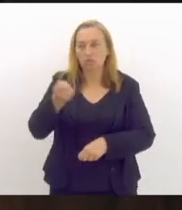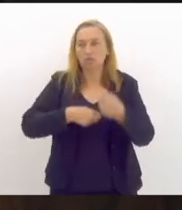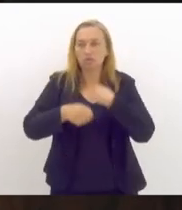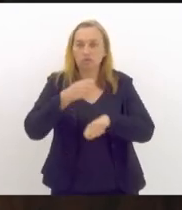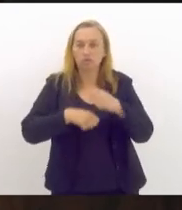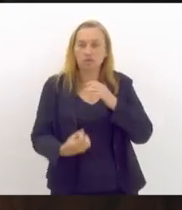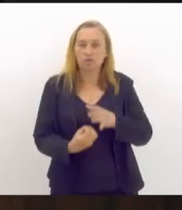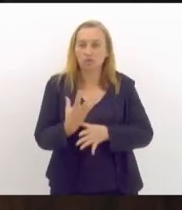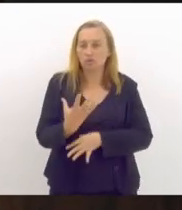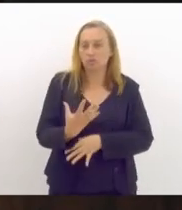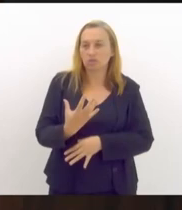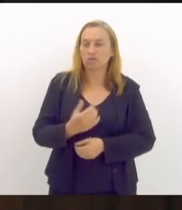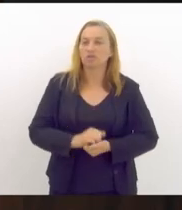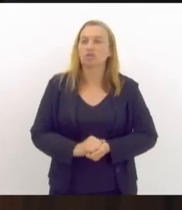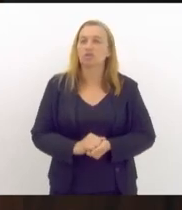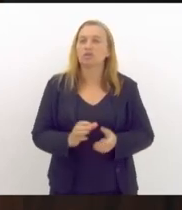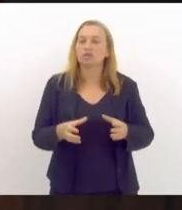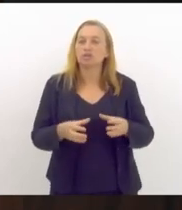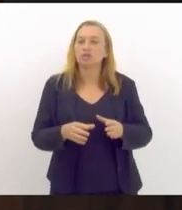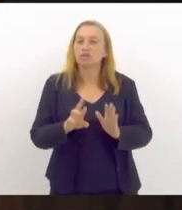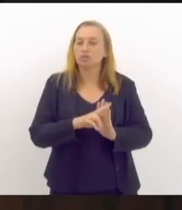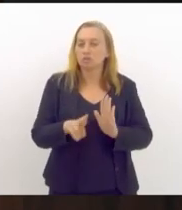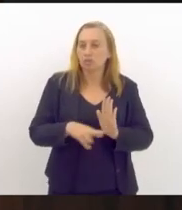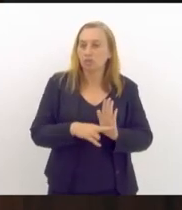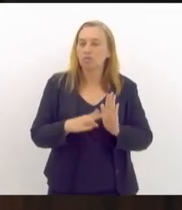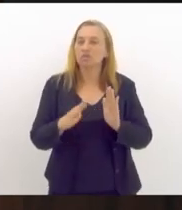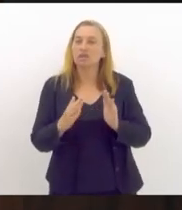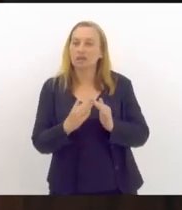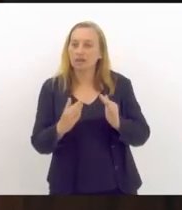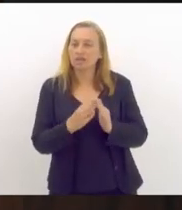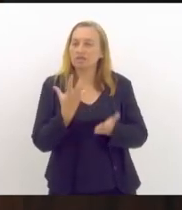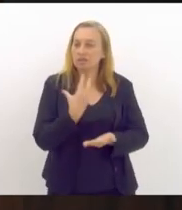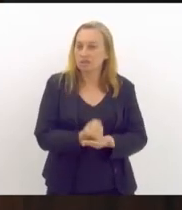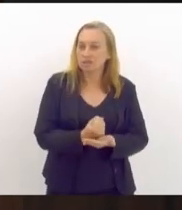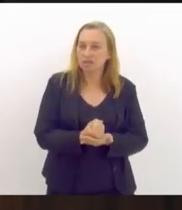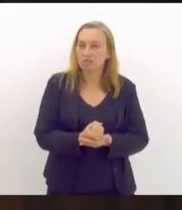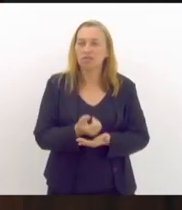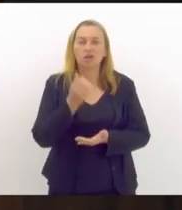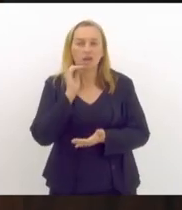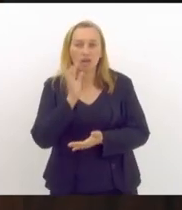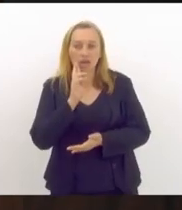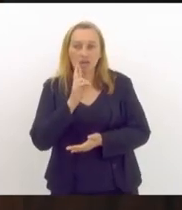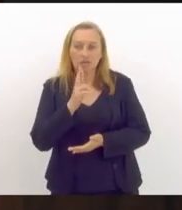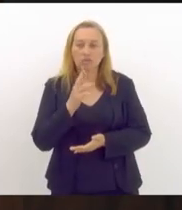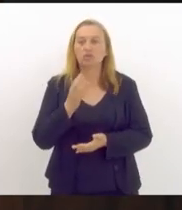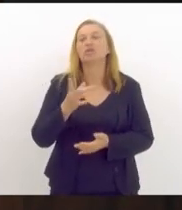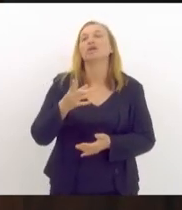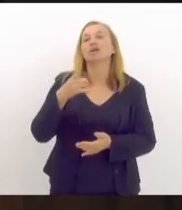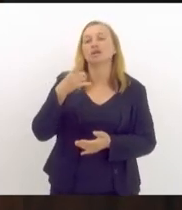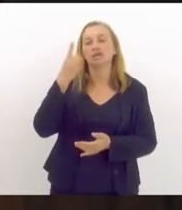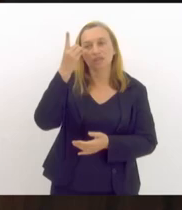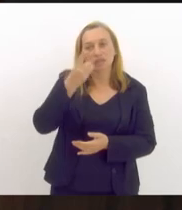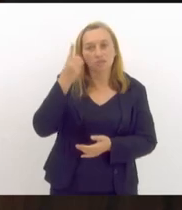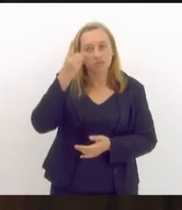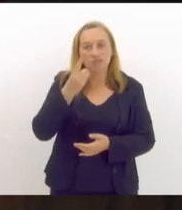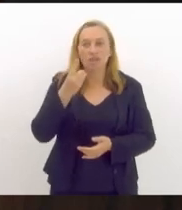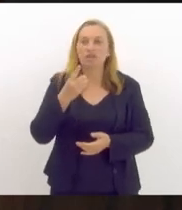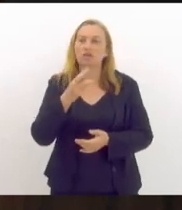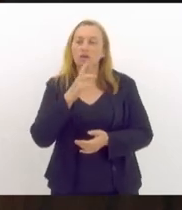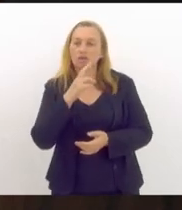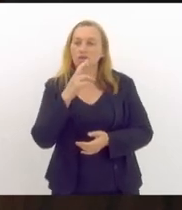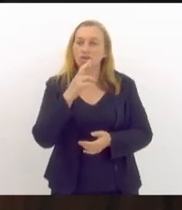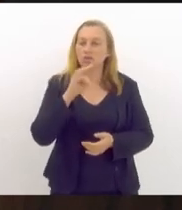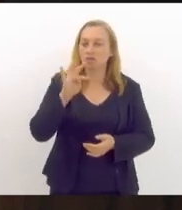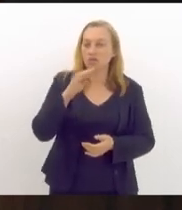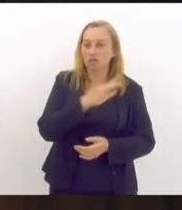criativa parecida comissão de normas internas e proposições internas favorável relatou Deputado Rodrigo Bacelar em discussão